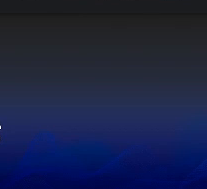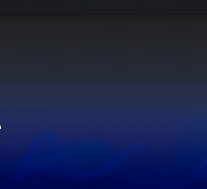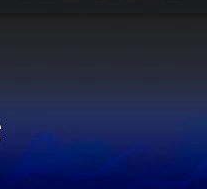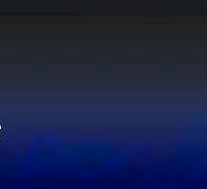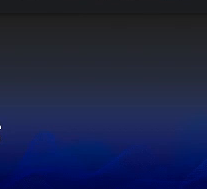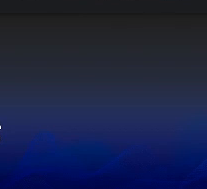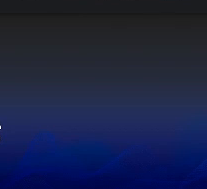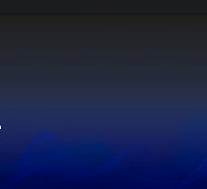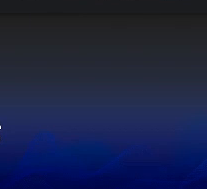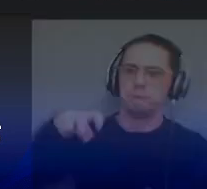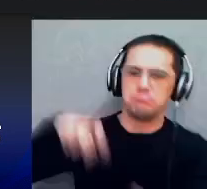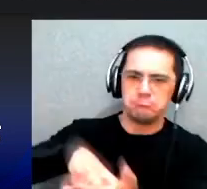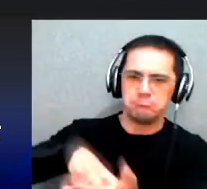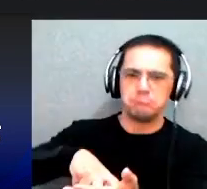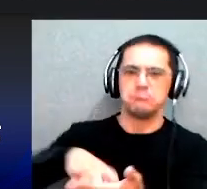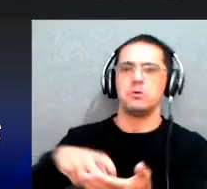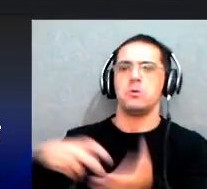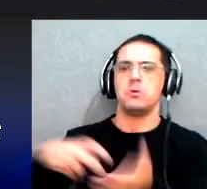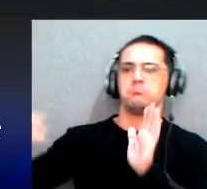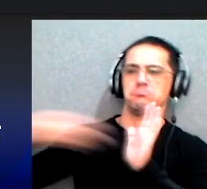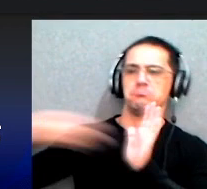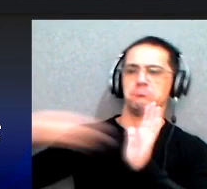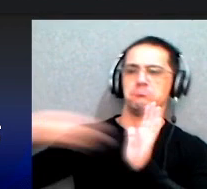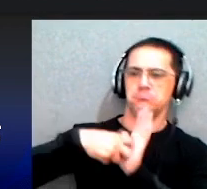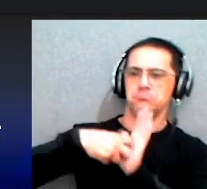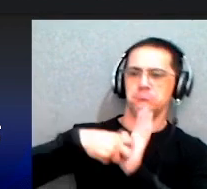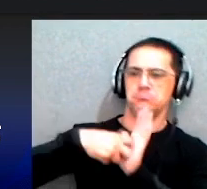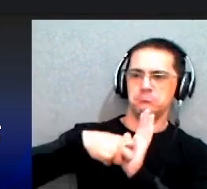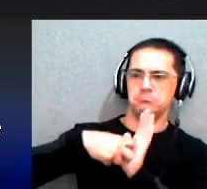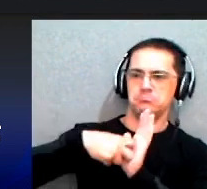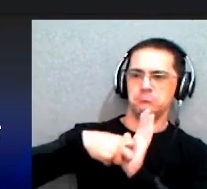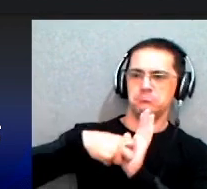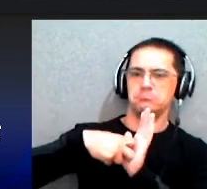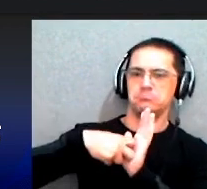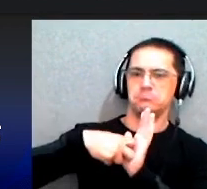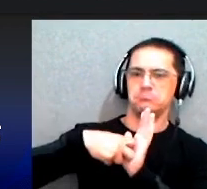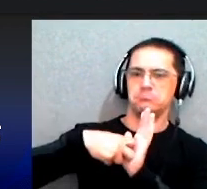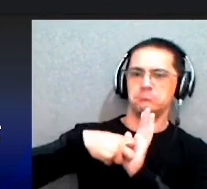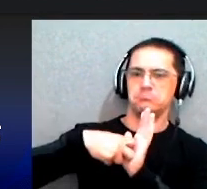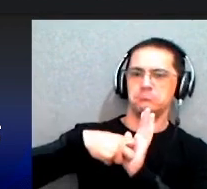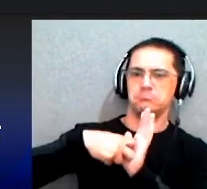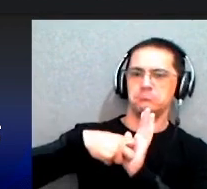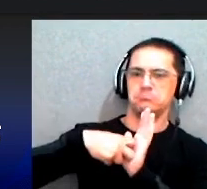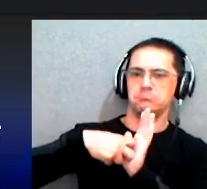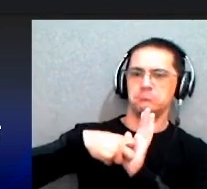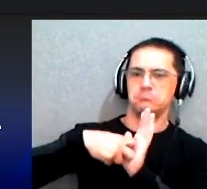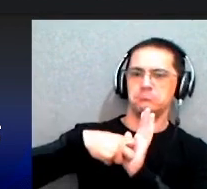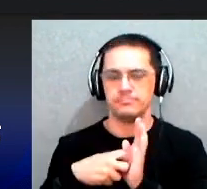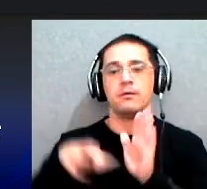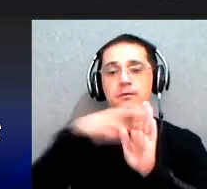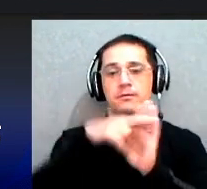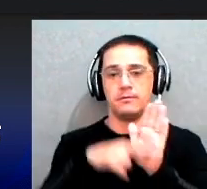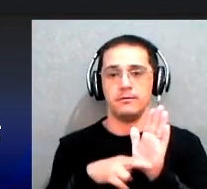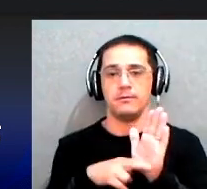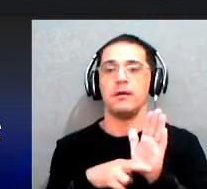em conformidade com as normas estabelecidas para tanto, destina-se ao juiz por